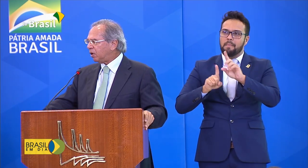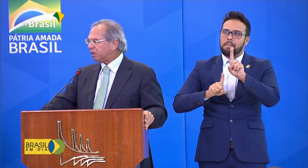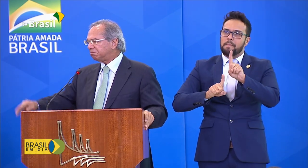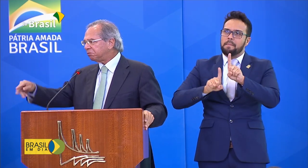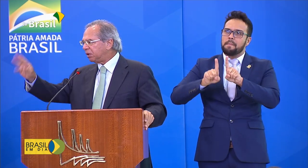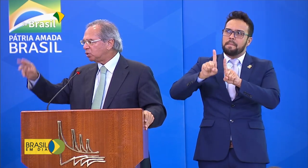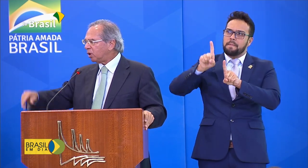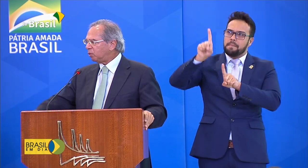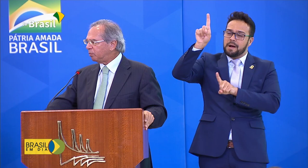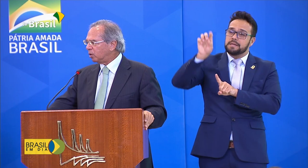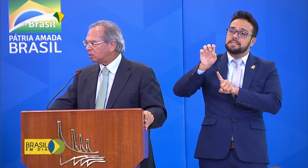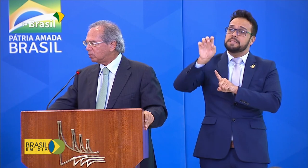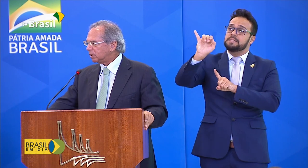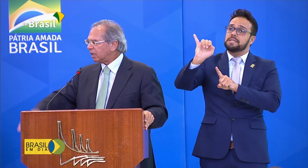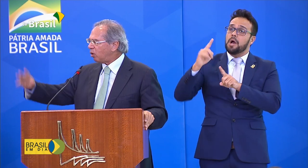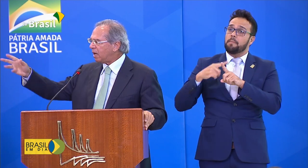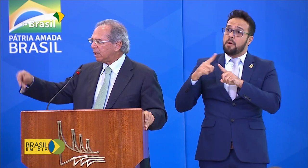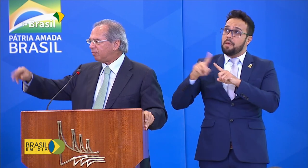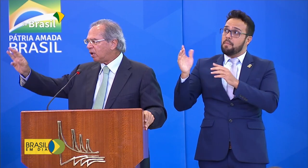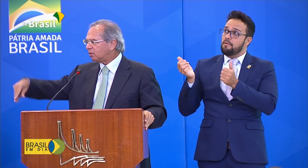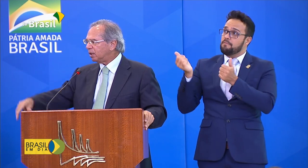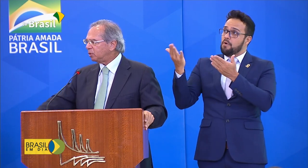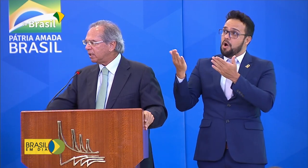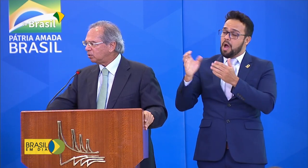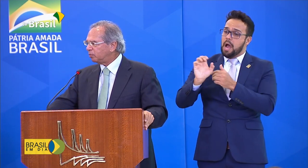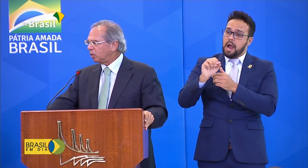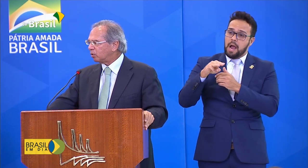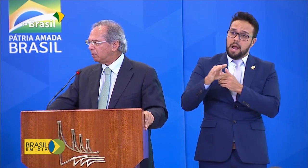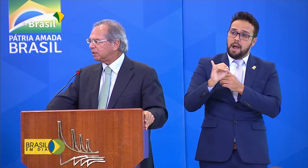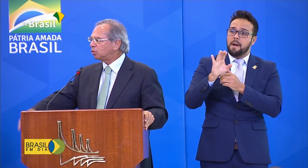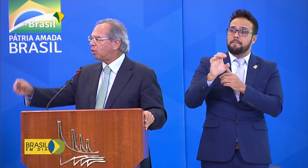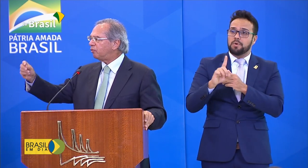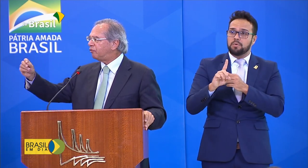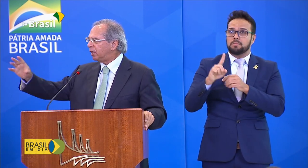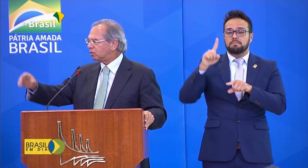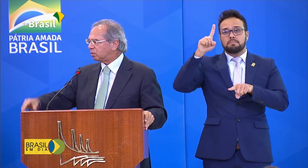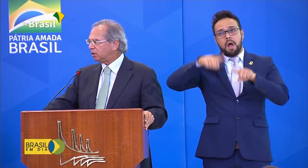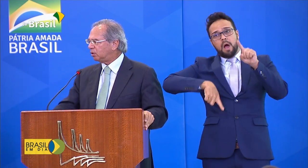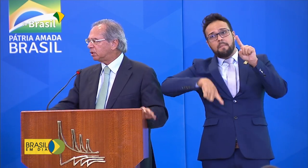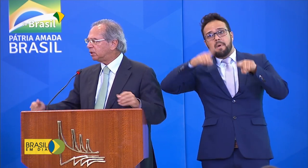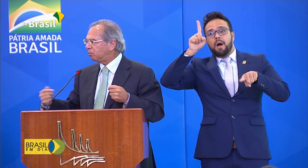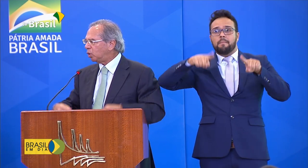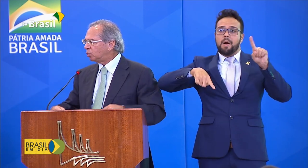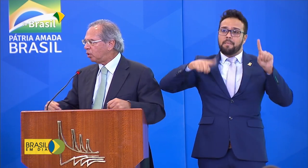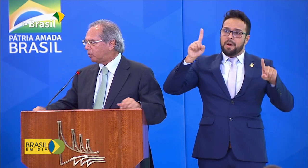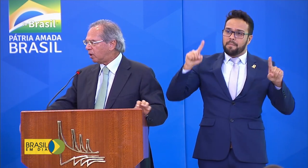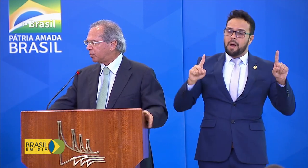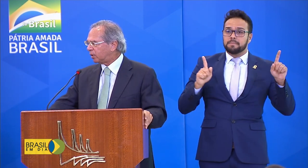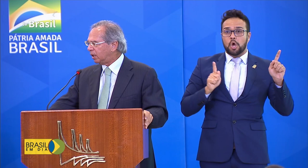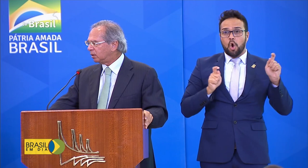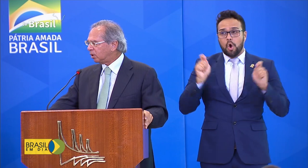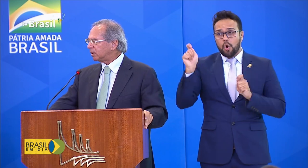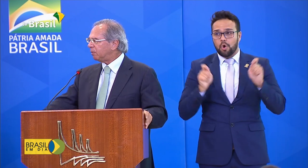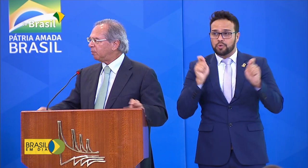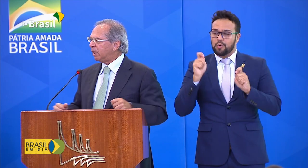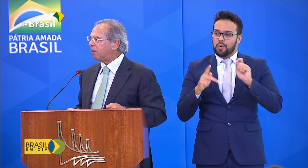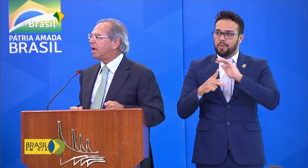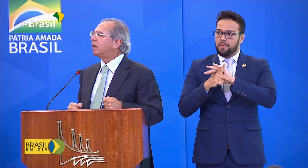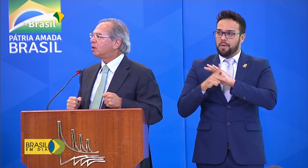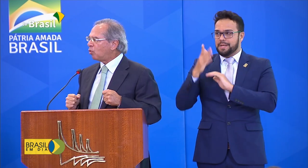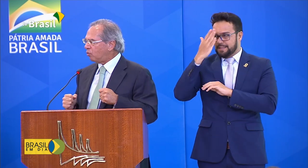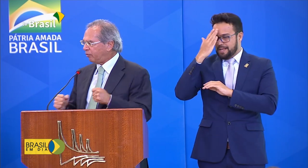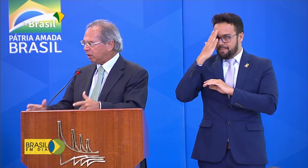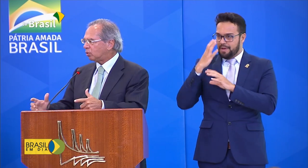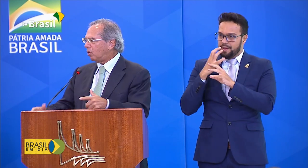problema lá fora, o câmbio sobe um pouco. Se acalmar lá fora, o câmbio desce um pouco. Mas isso é um vento e nós temos um motor próprio. Nós sabemos